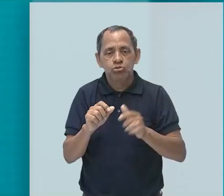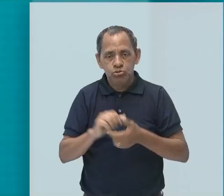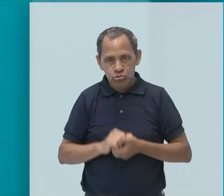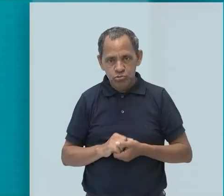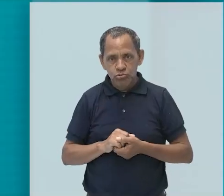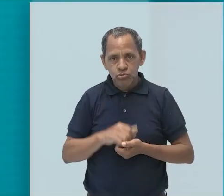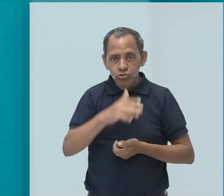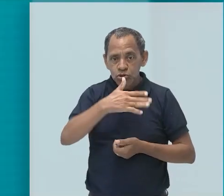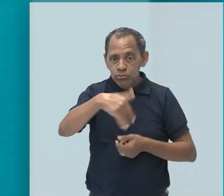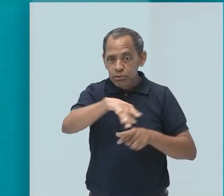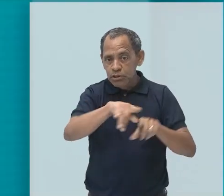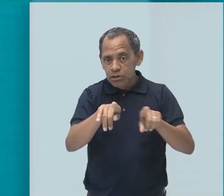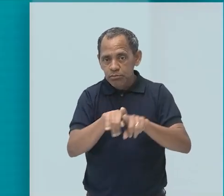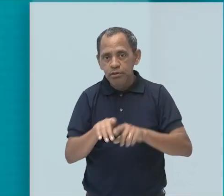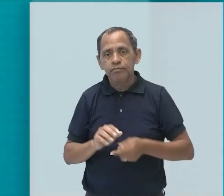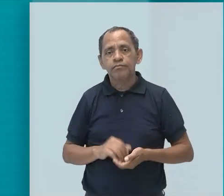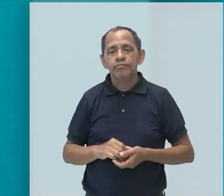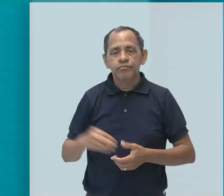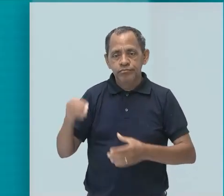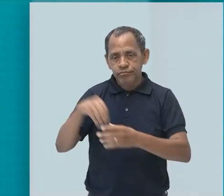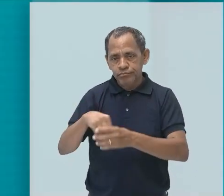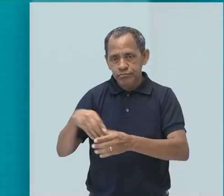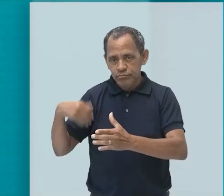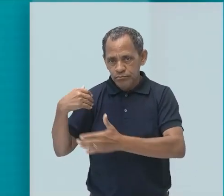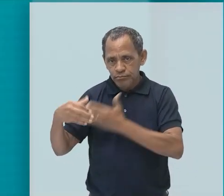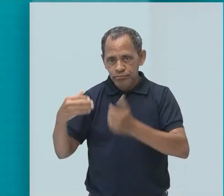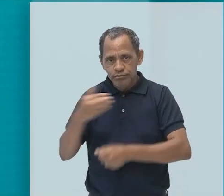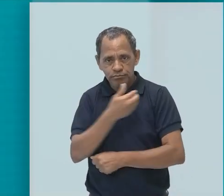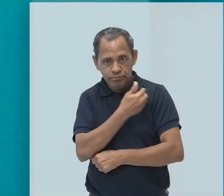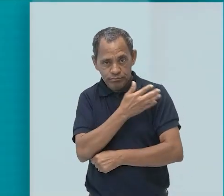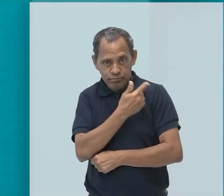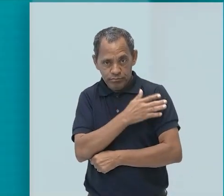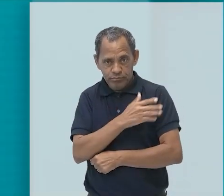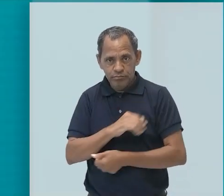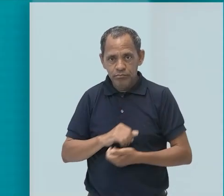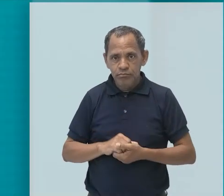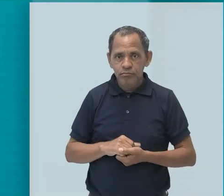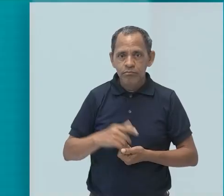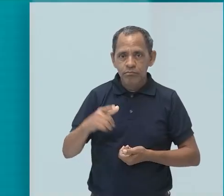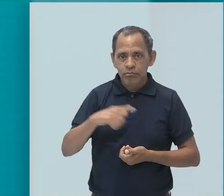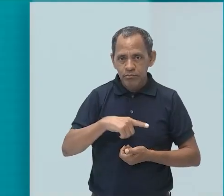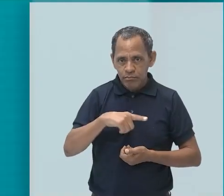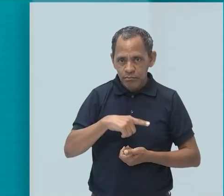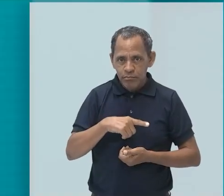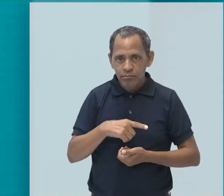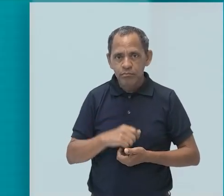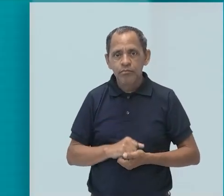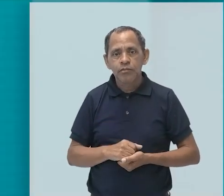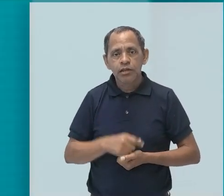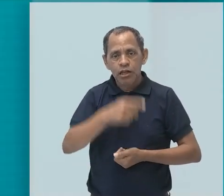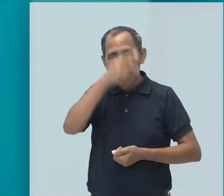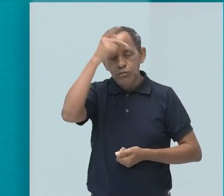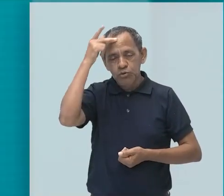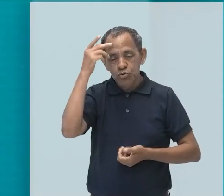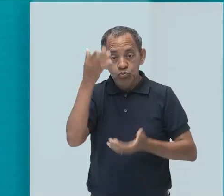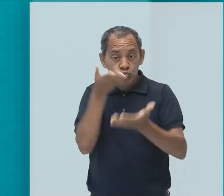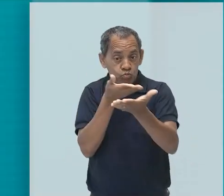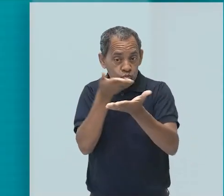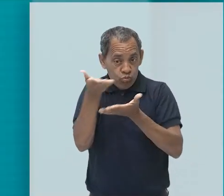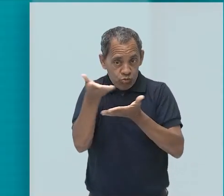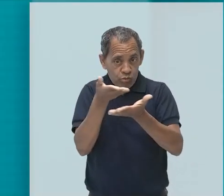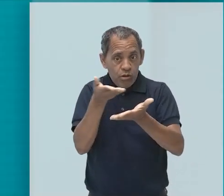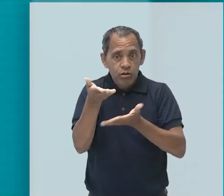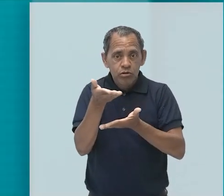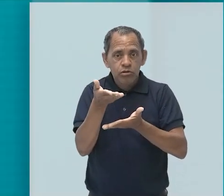processo de preconceito, há pessoas que não consideram que, de repente, o seu interlocutor, a pessoa com quem ele está interagindo,